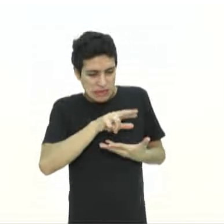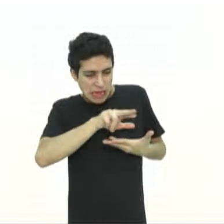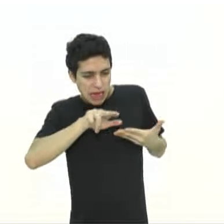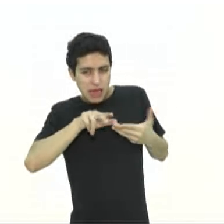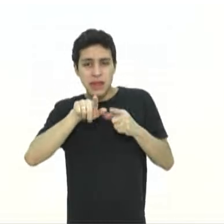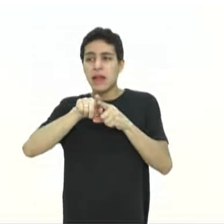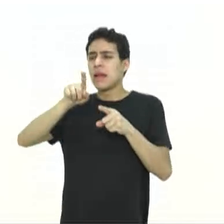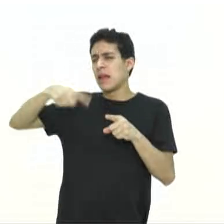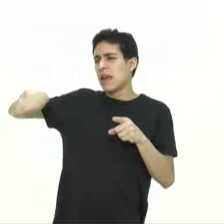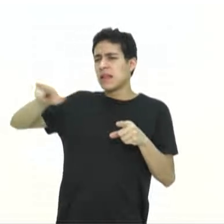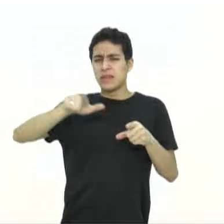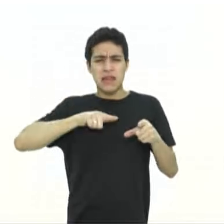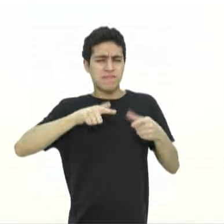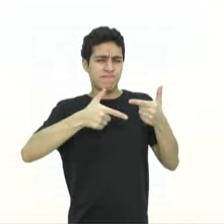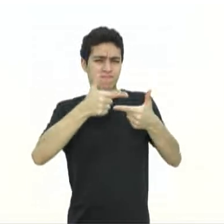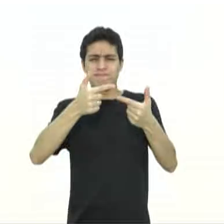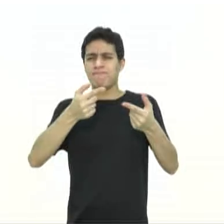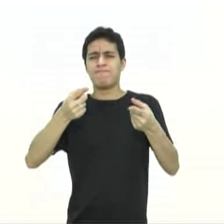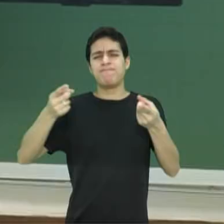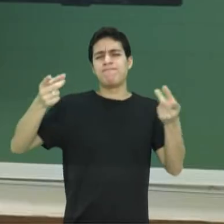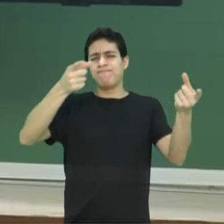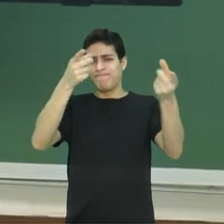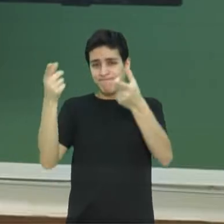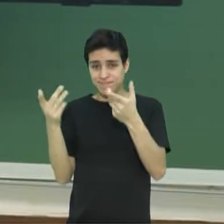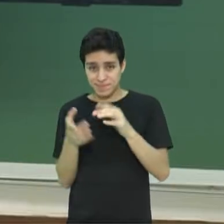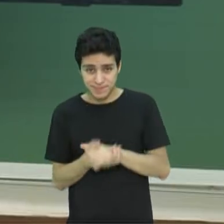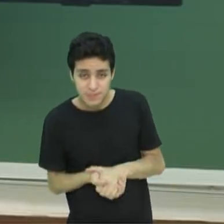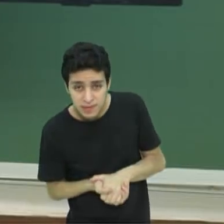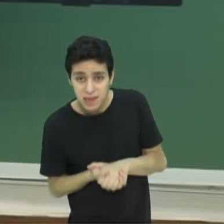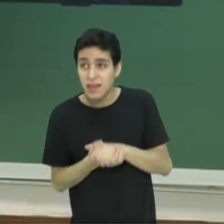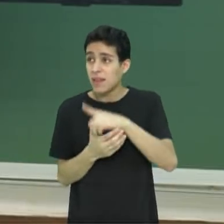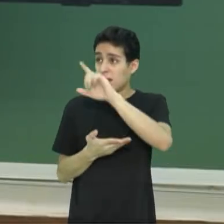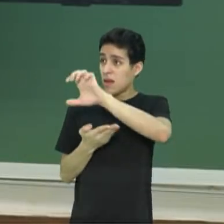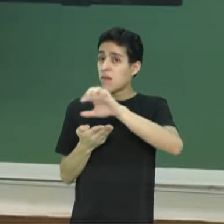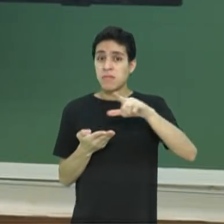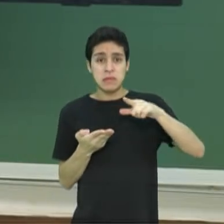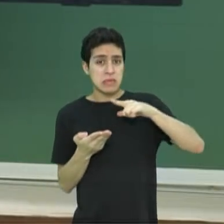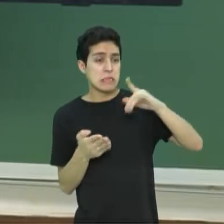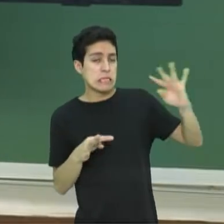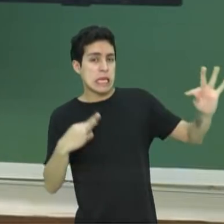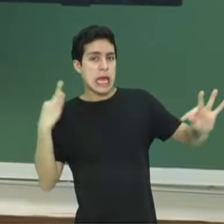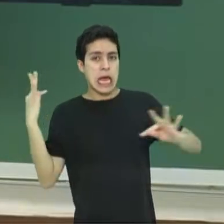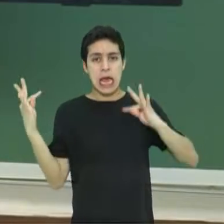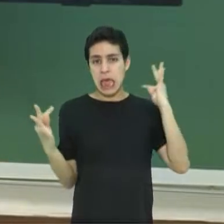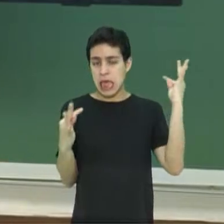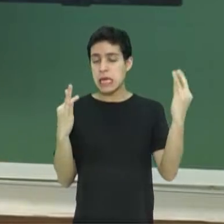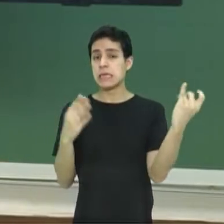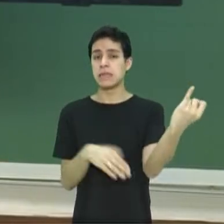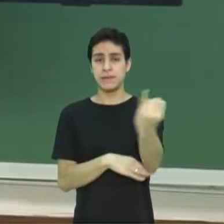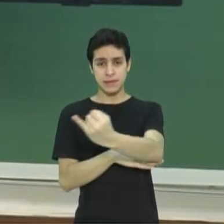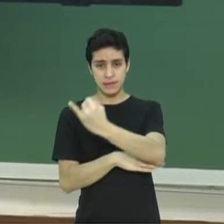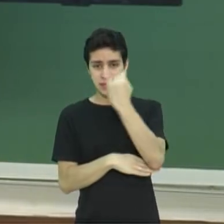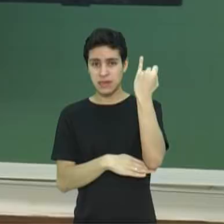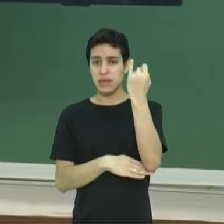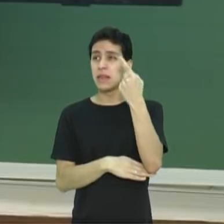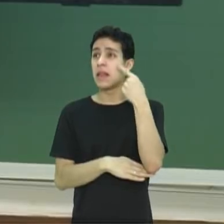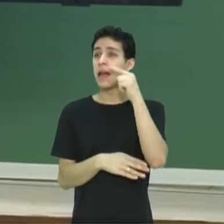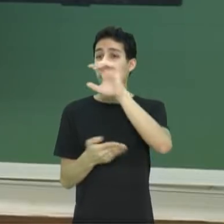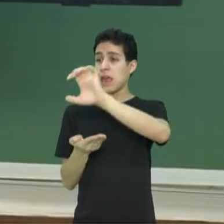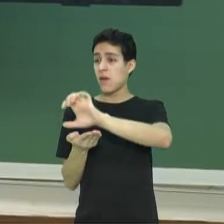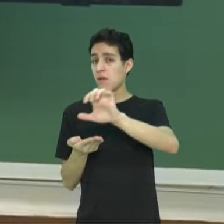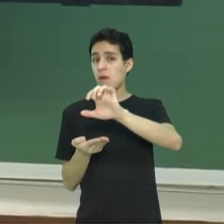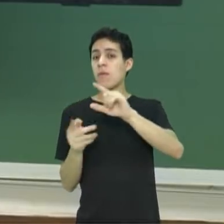atividades comerciais. O turismo é uma fonte importante de renda. A Europa é o continente